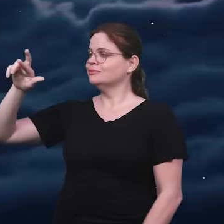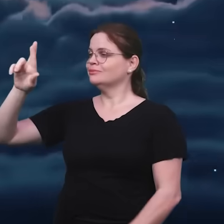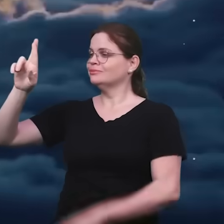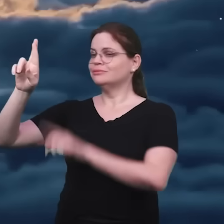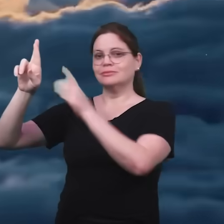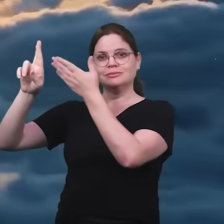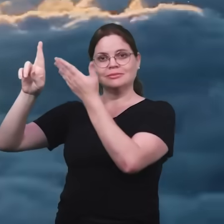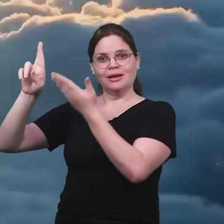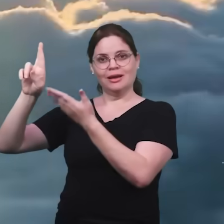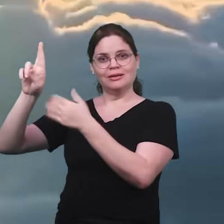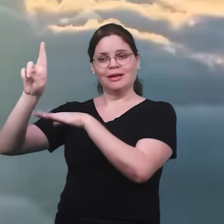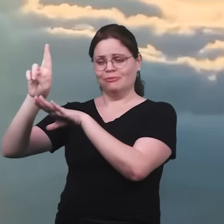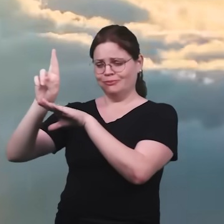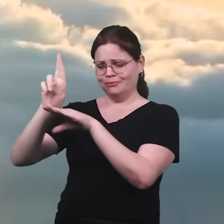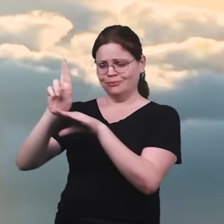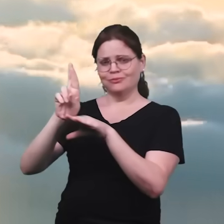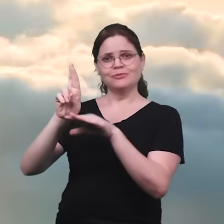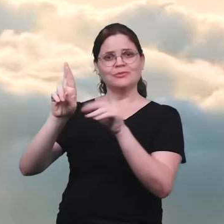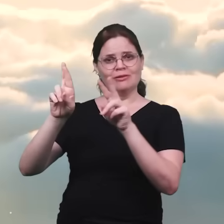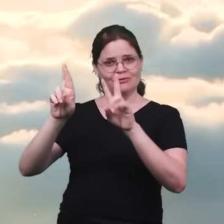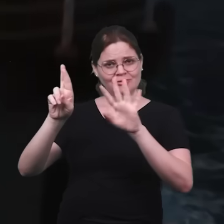O justo